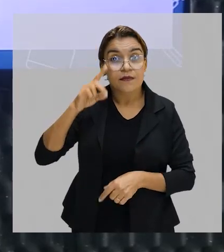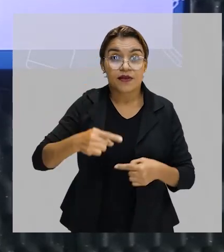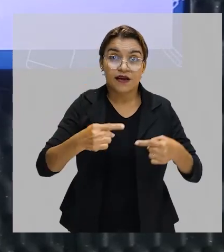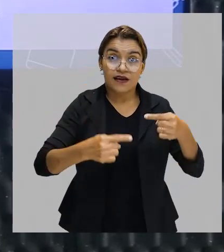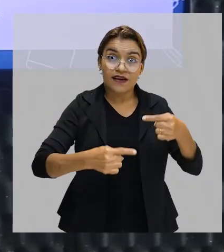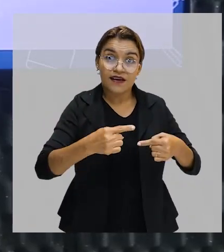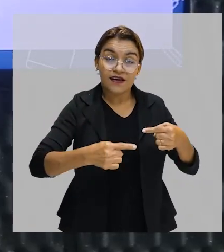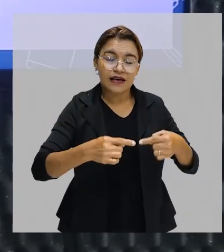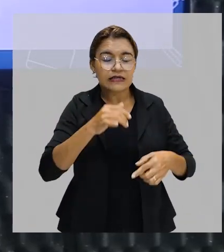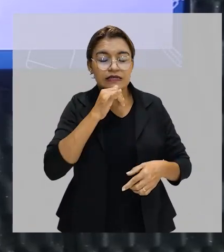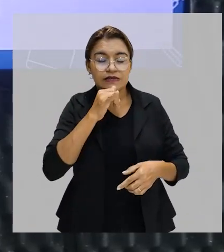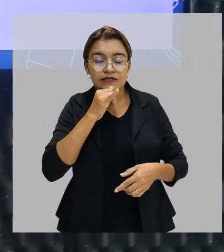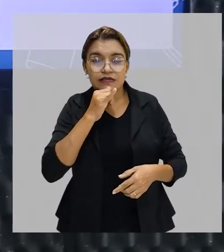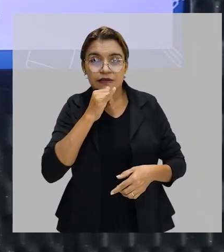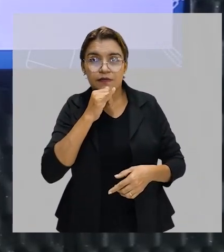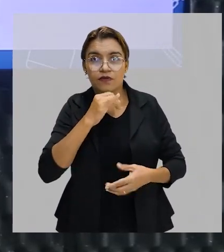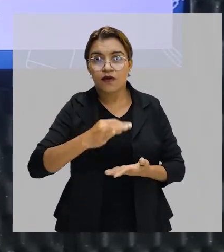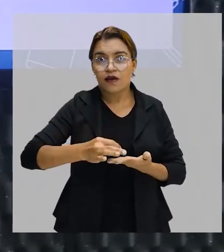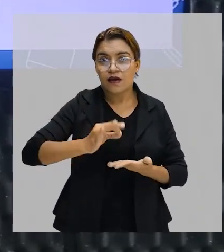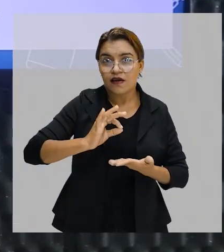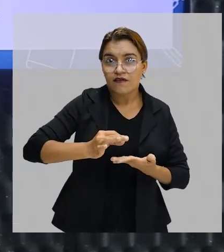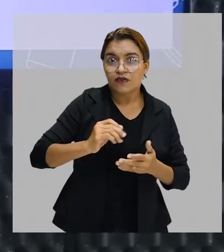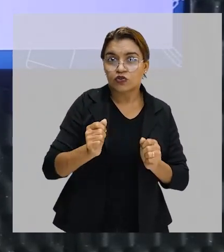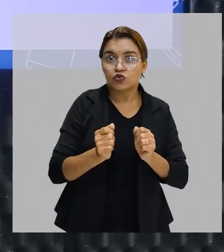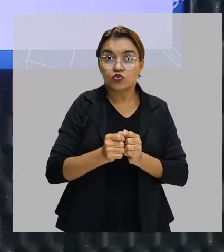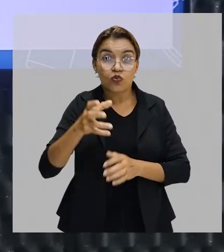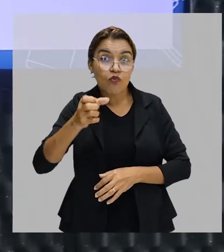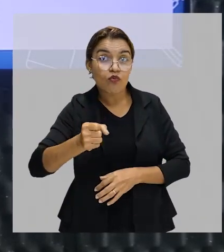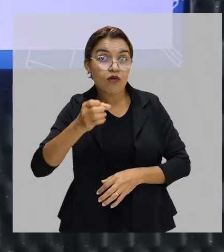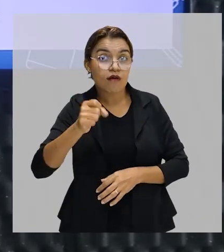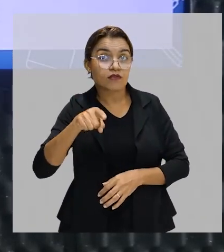leite? A sucessão? Pois é, nós estamos falando disso aí.